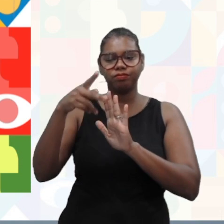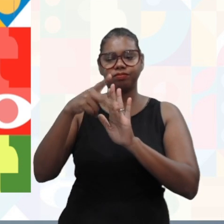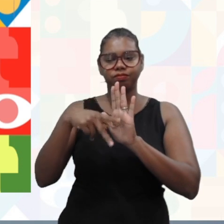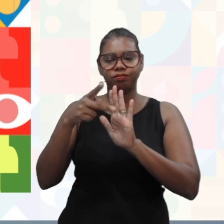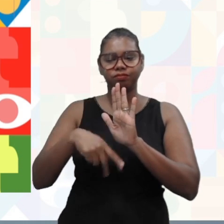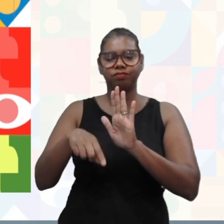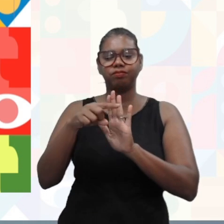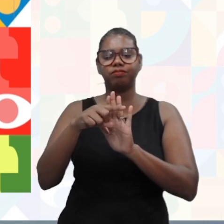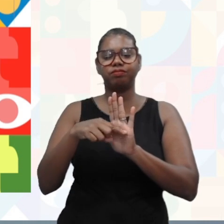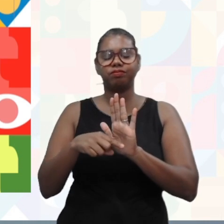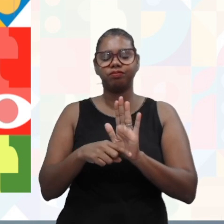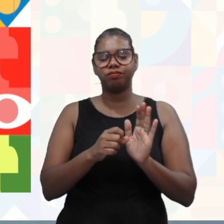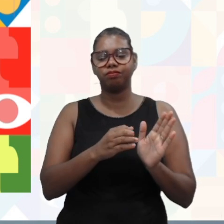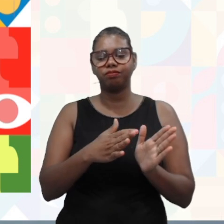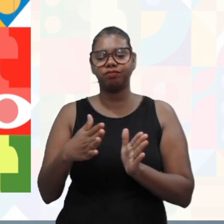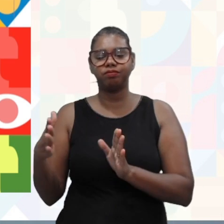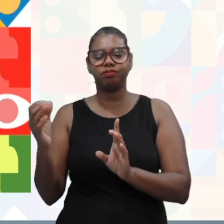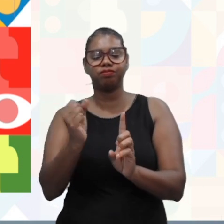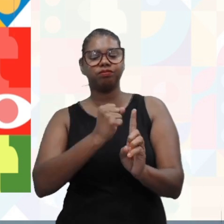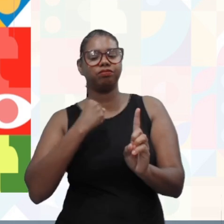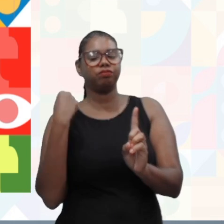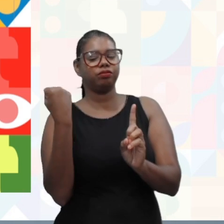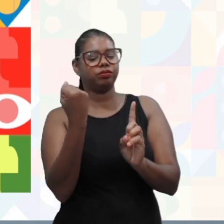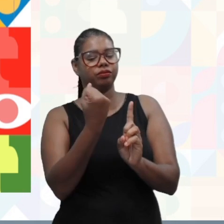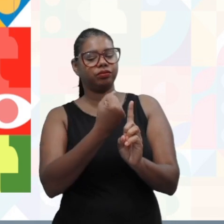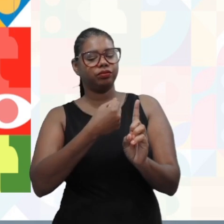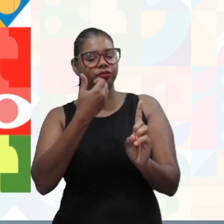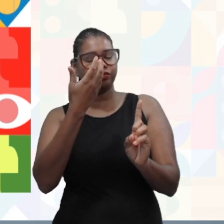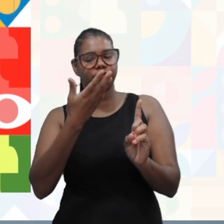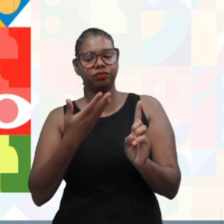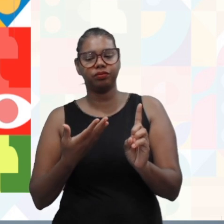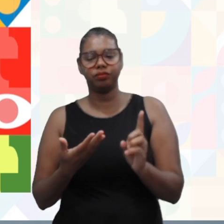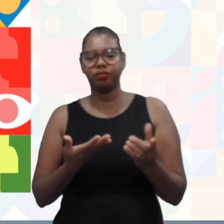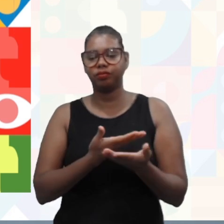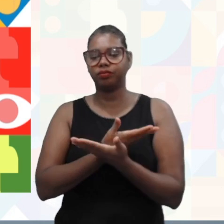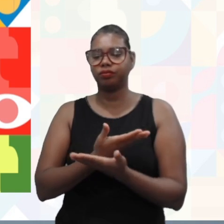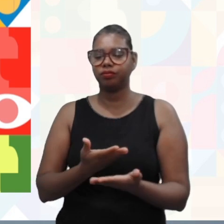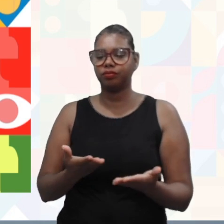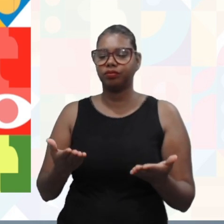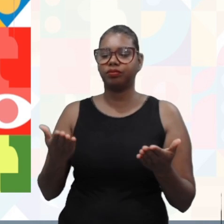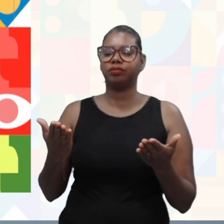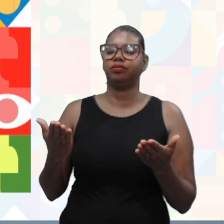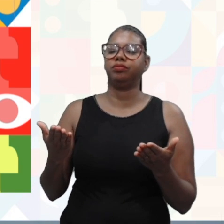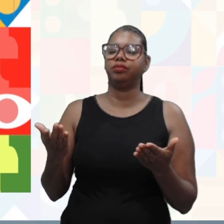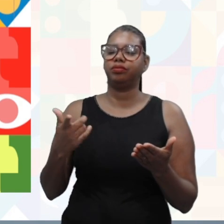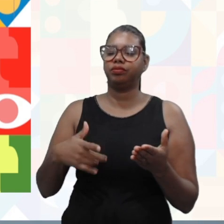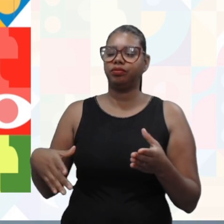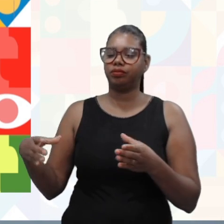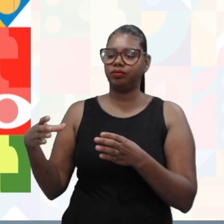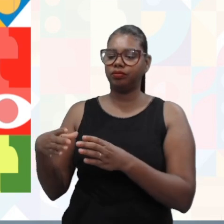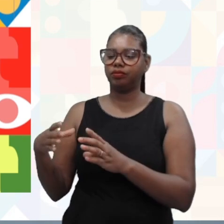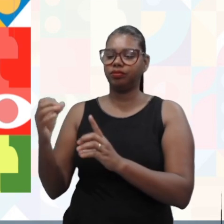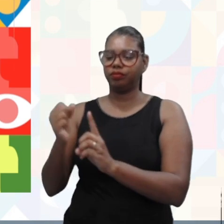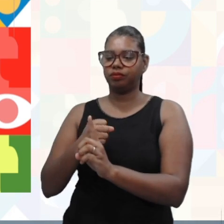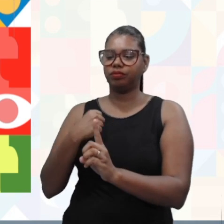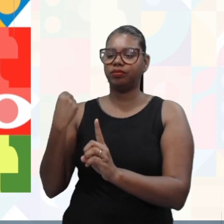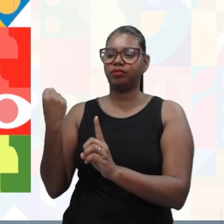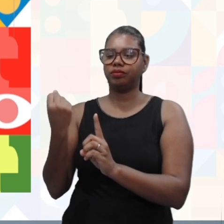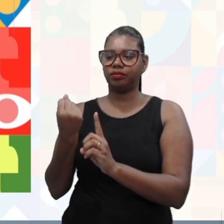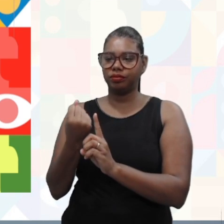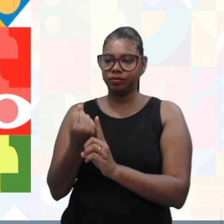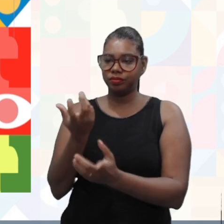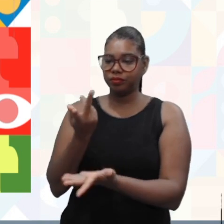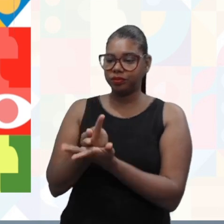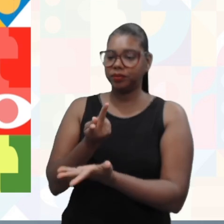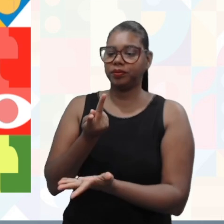projetos que parte da sociedade para um outro grupo da sociedade. Então, seria essa